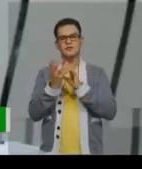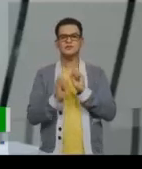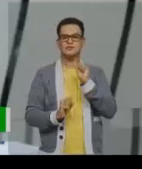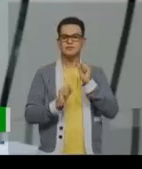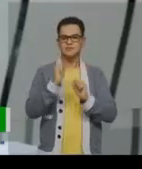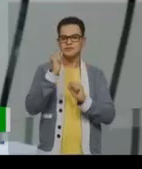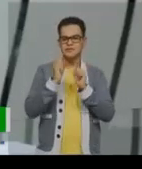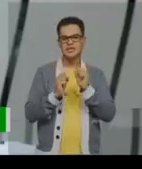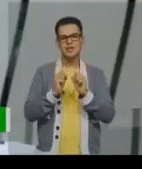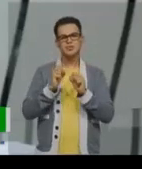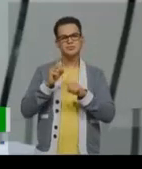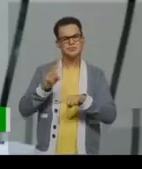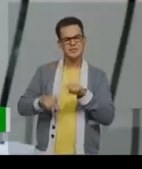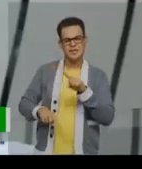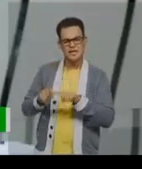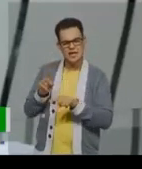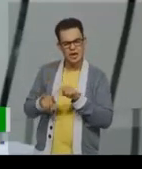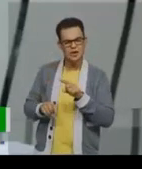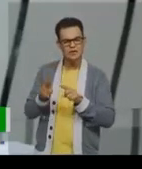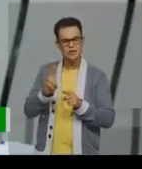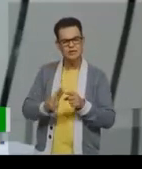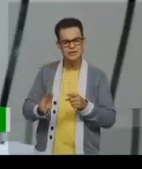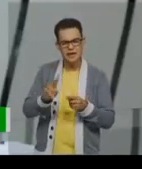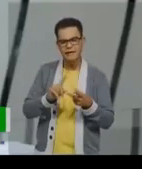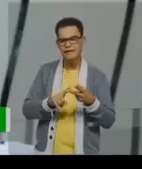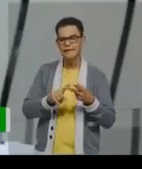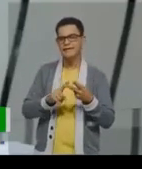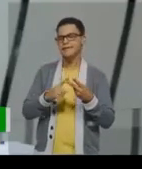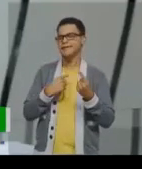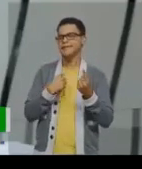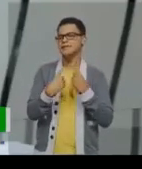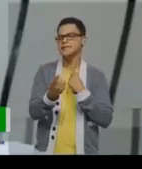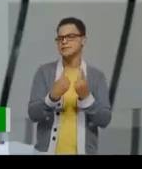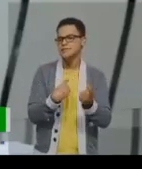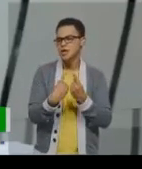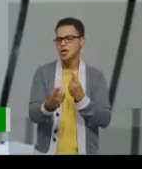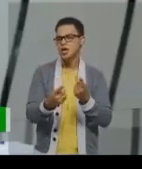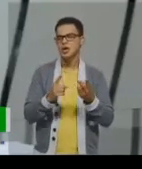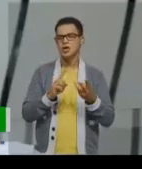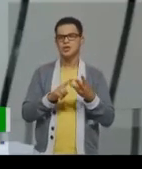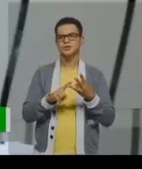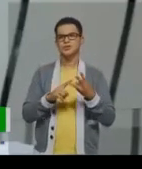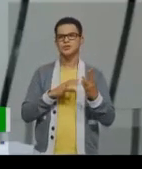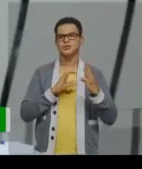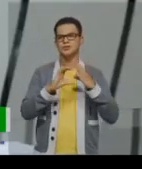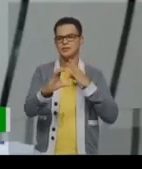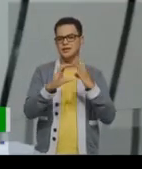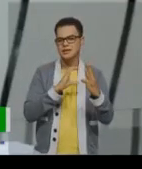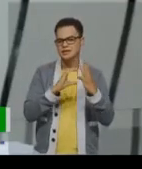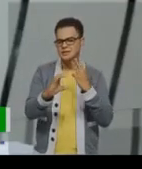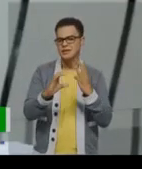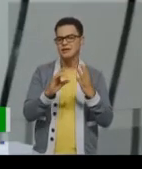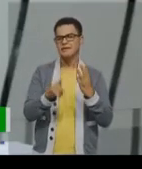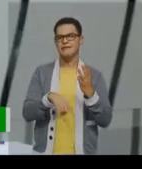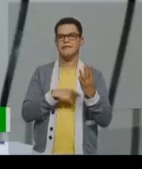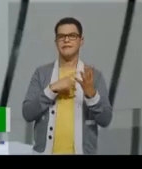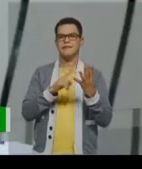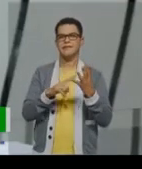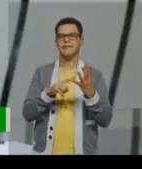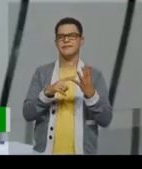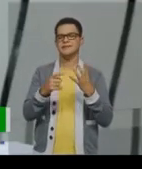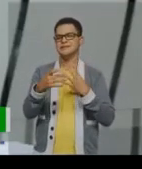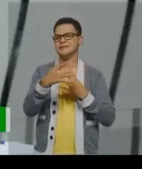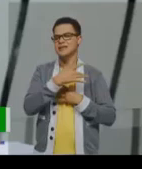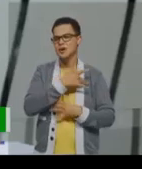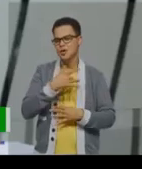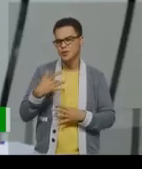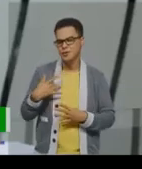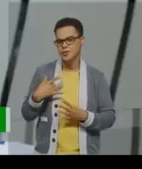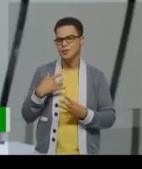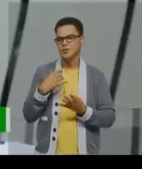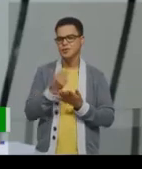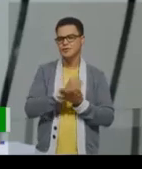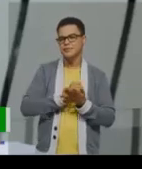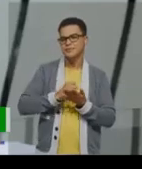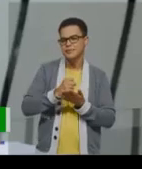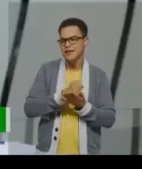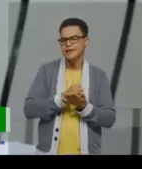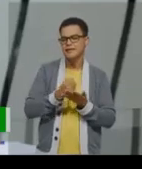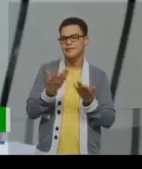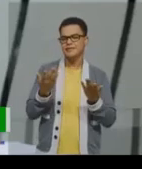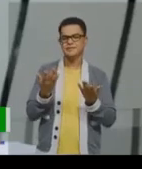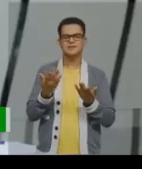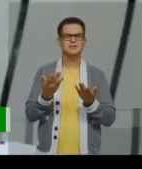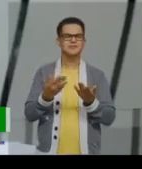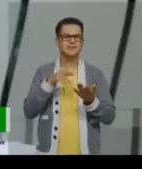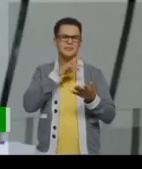vamos usar, os meios de transporte, comunicação, também relacionado aos setores médicos, né, a questão de medicamento, a questão de